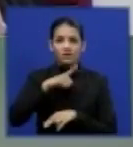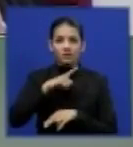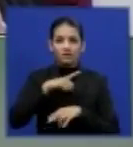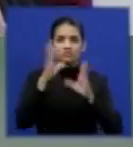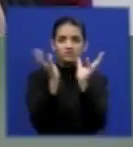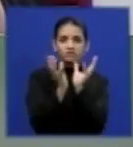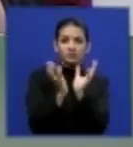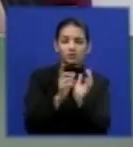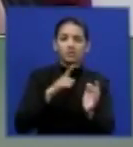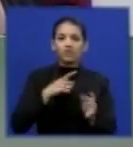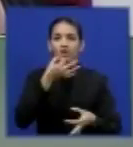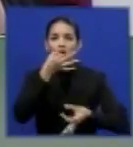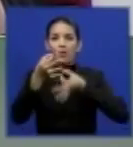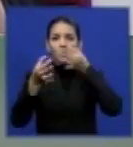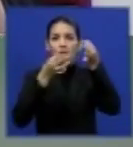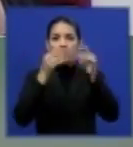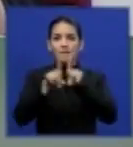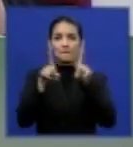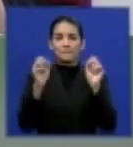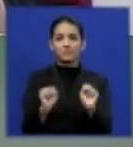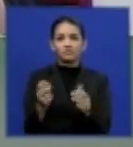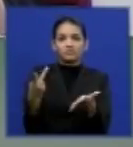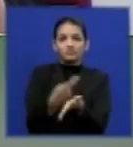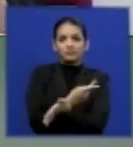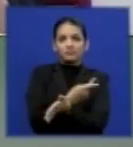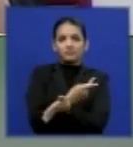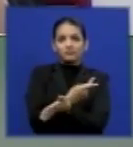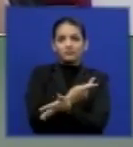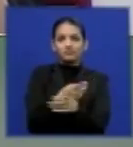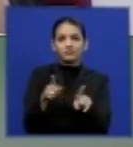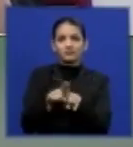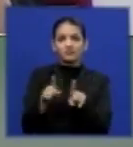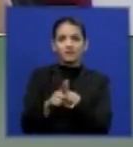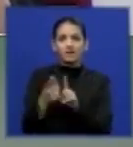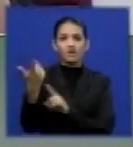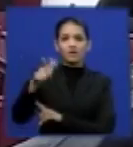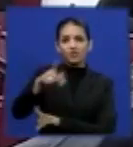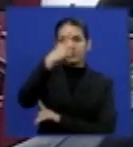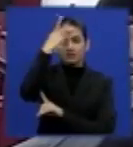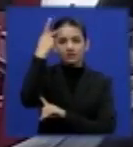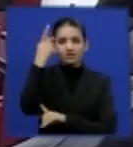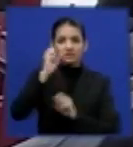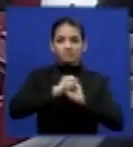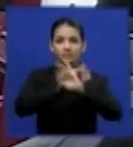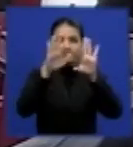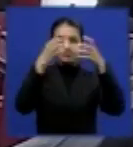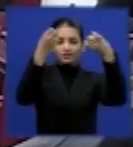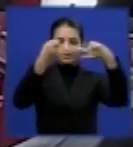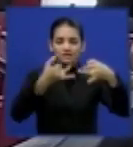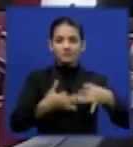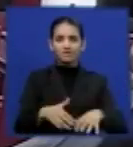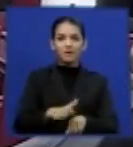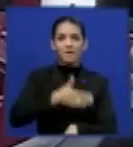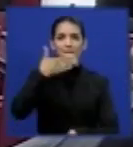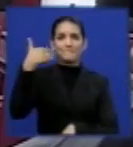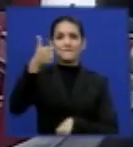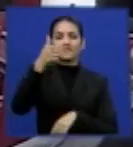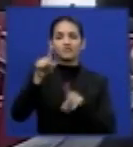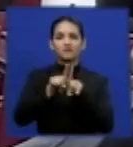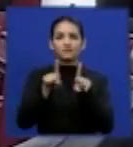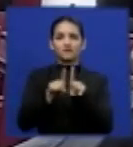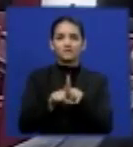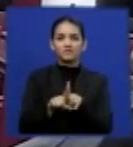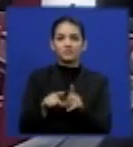dado pode fazer com que o outro possa esclarecer na sequência exatamente um ponto que